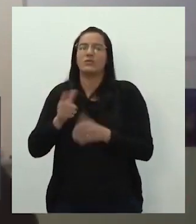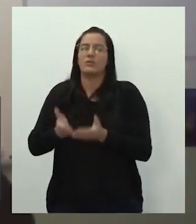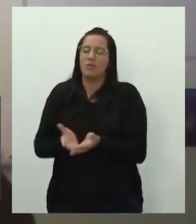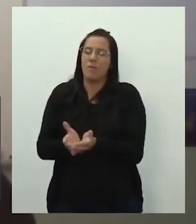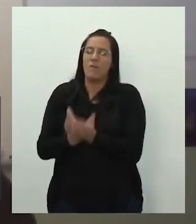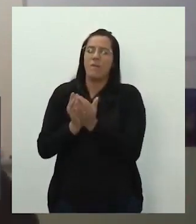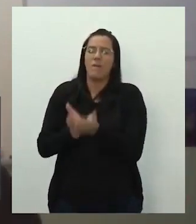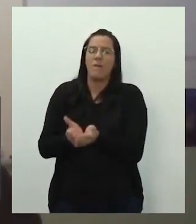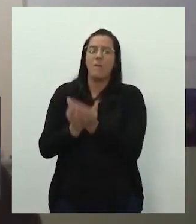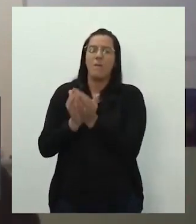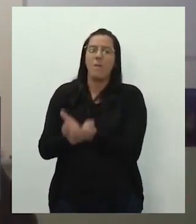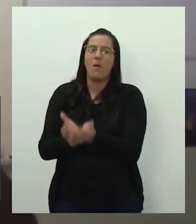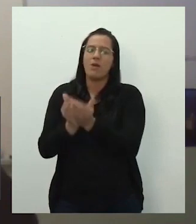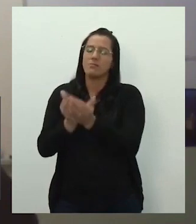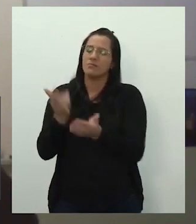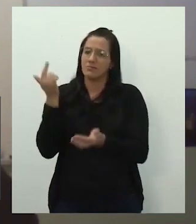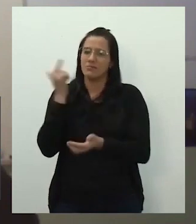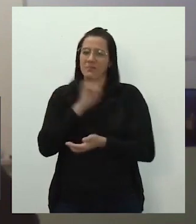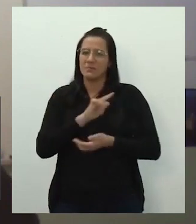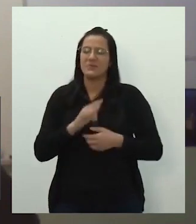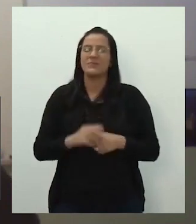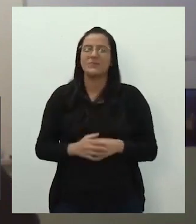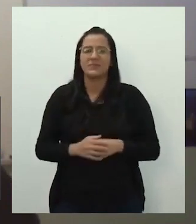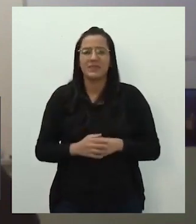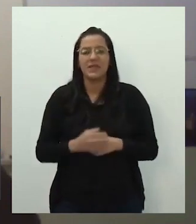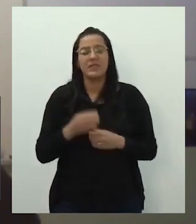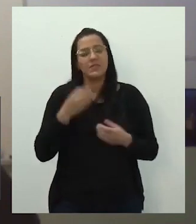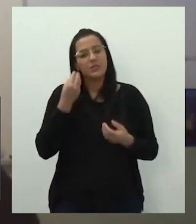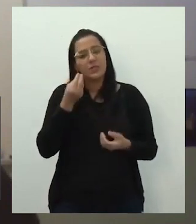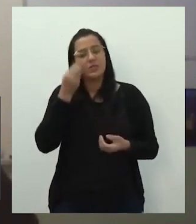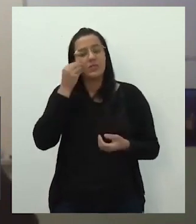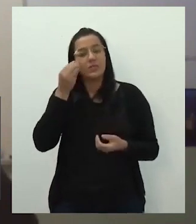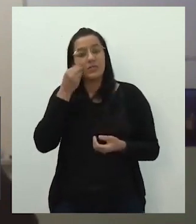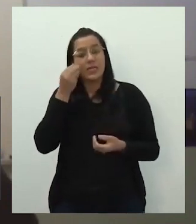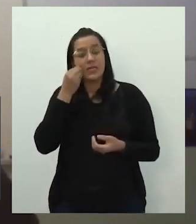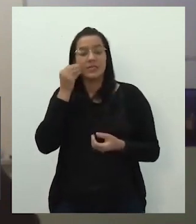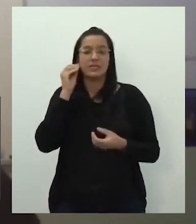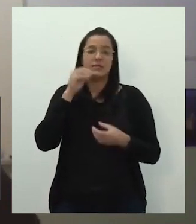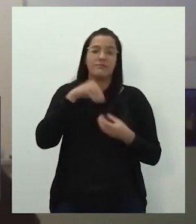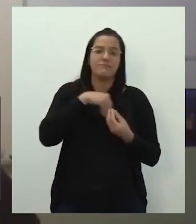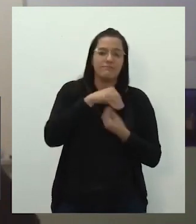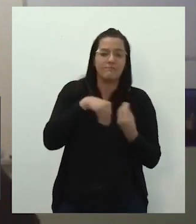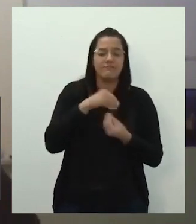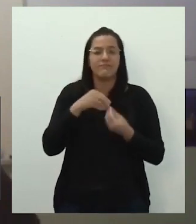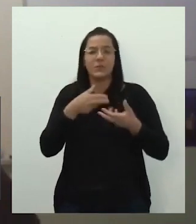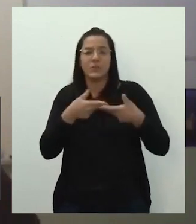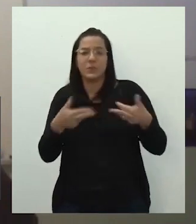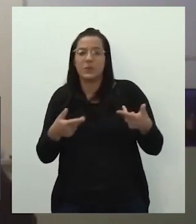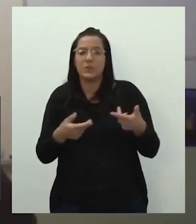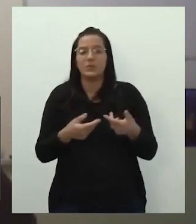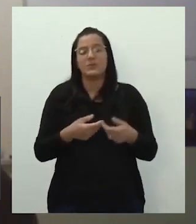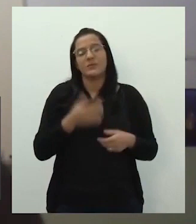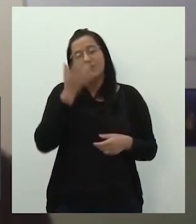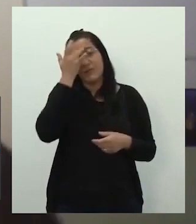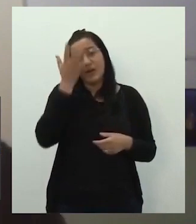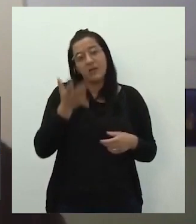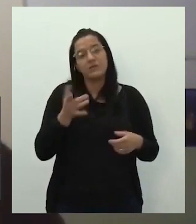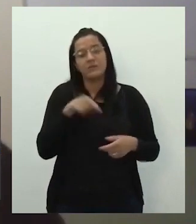nos esforçando para fazer o nosso melhor em fazer experimentos práticos ali na sala de aula, né? Ali no centro de mídia.